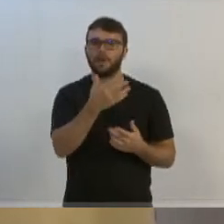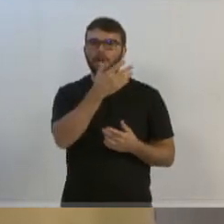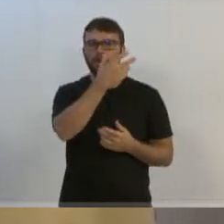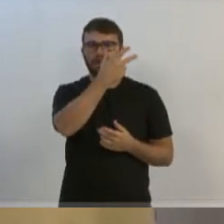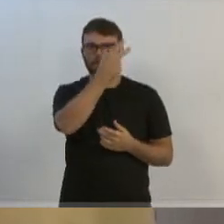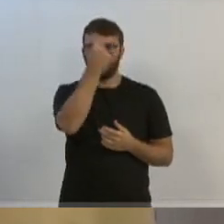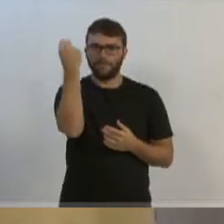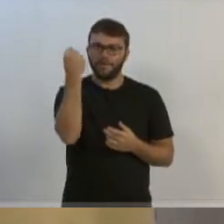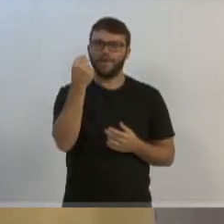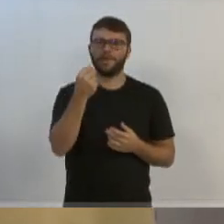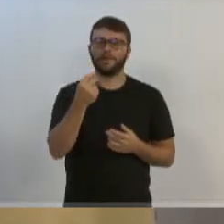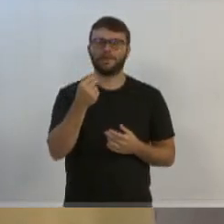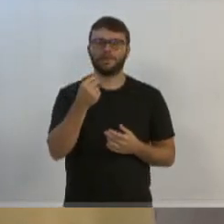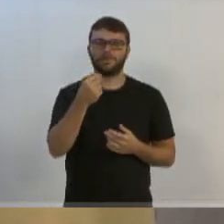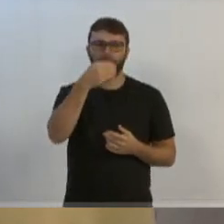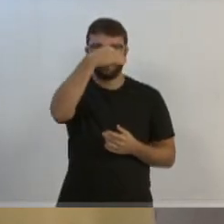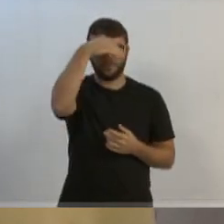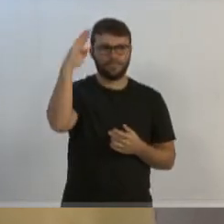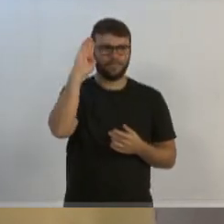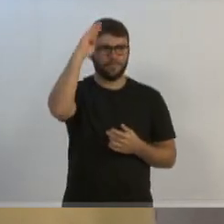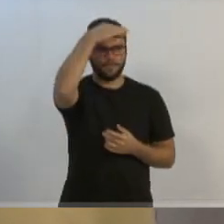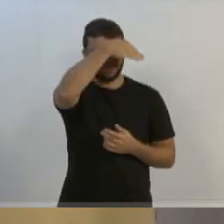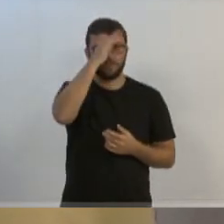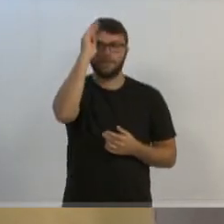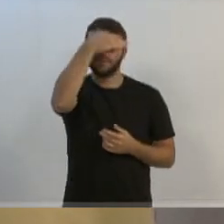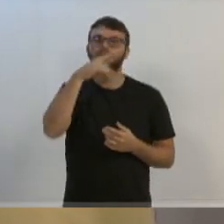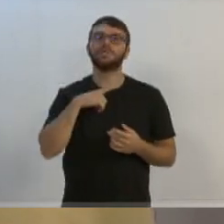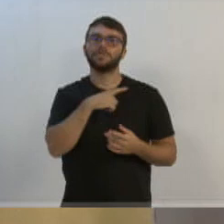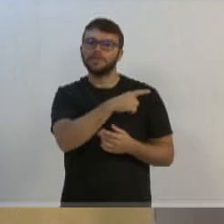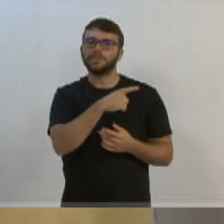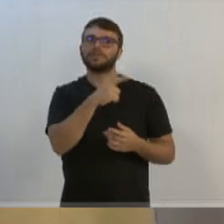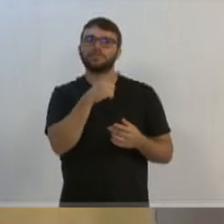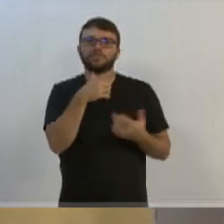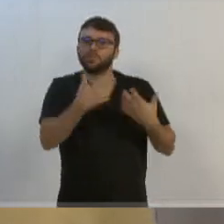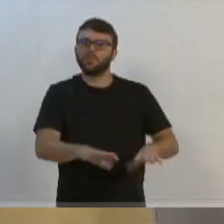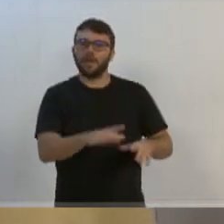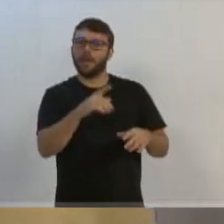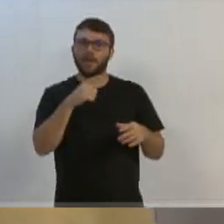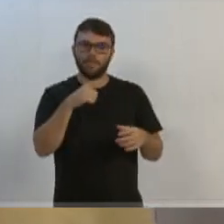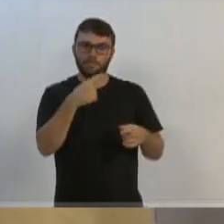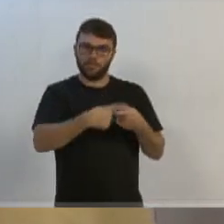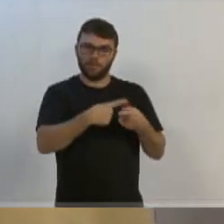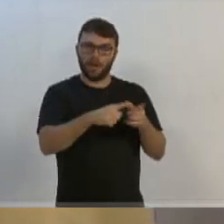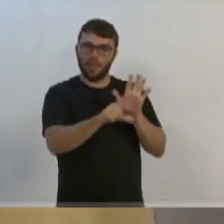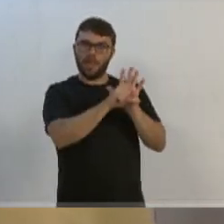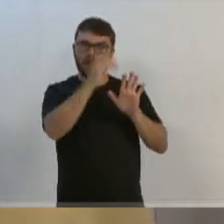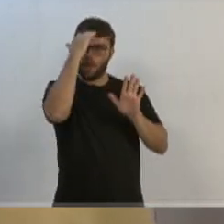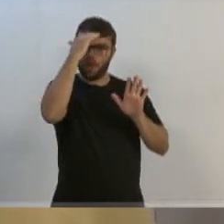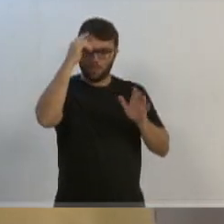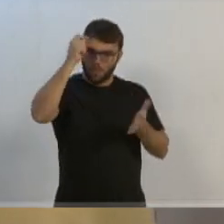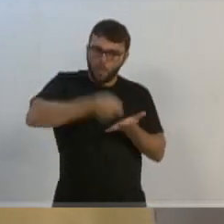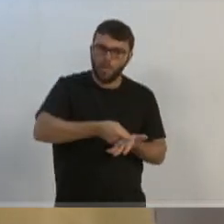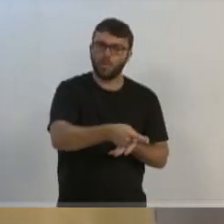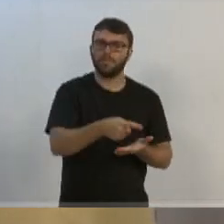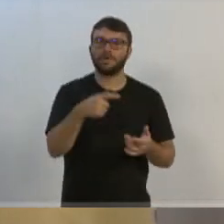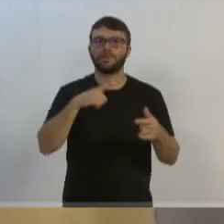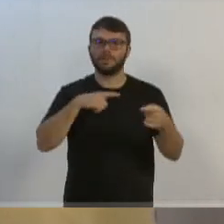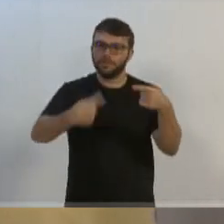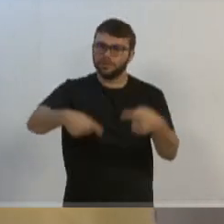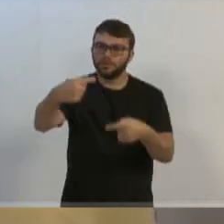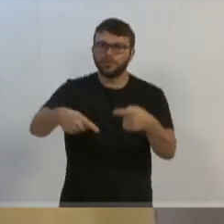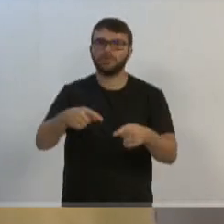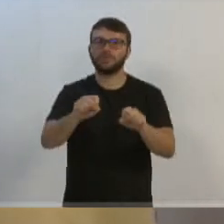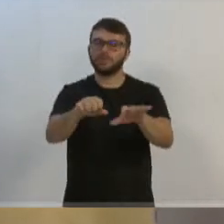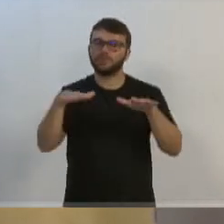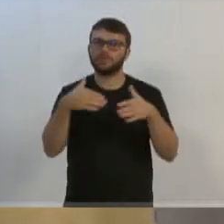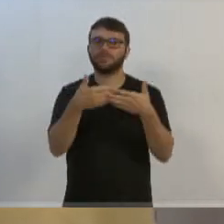se negando a seguir um procedimento legal de discussão de uma audiência pública. Não é uma escolha dele, é